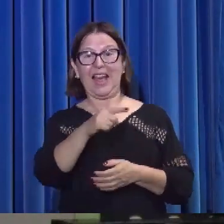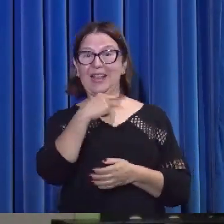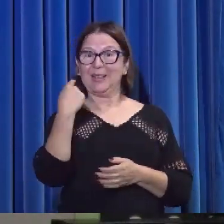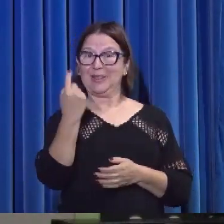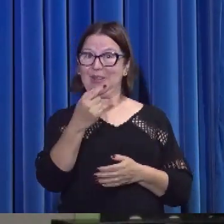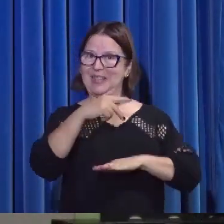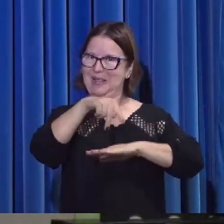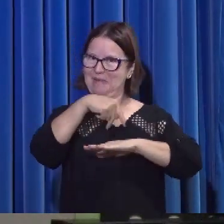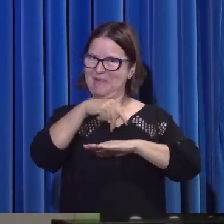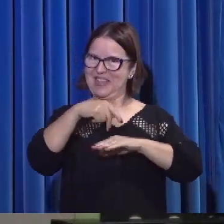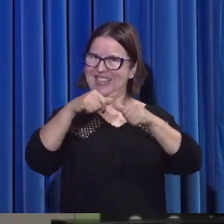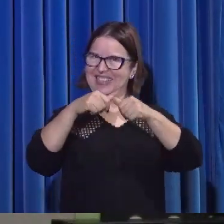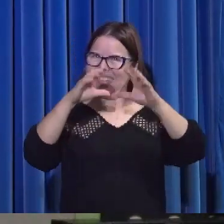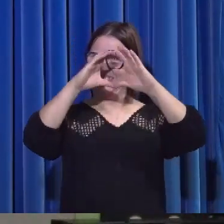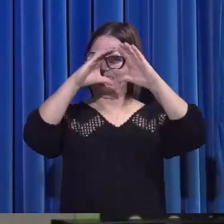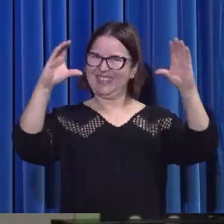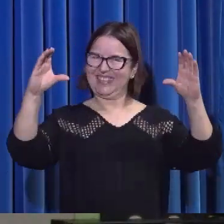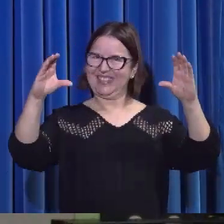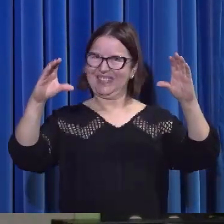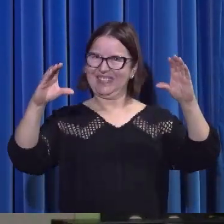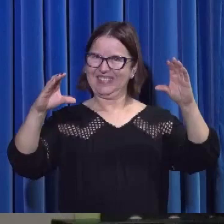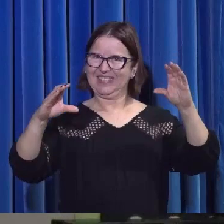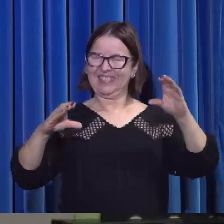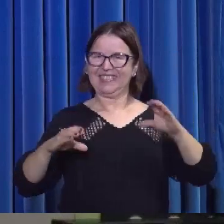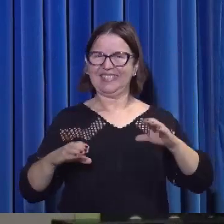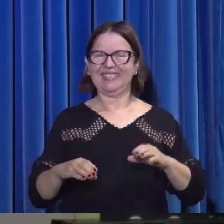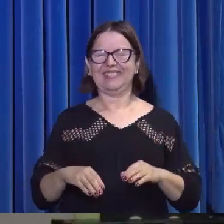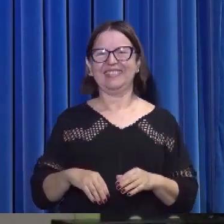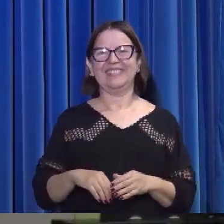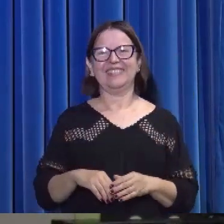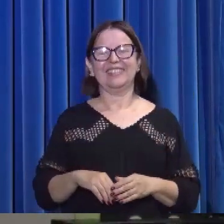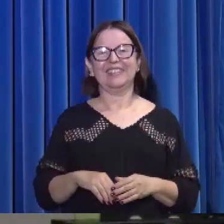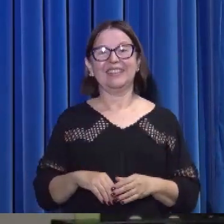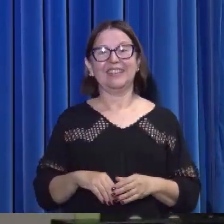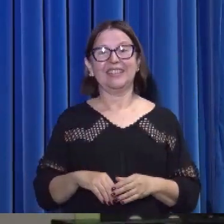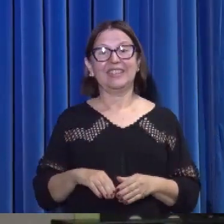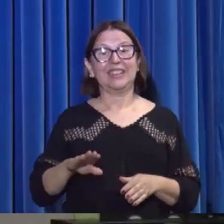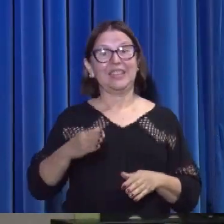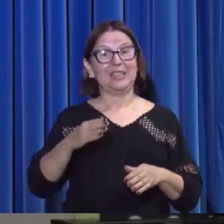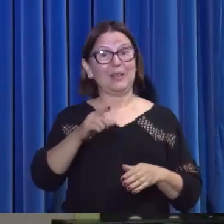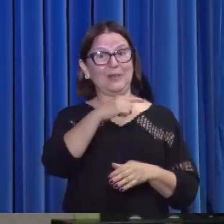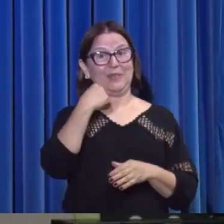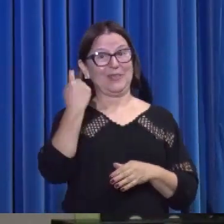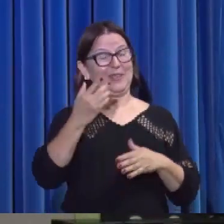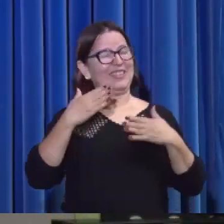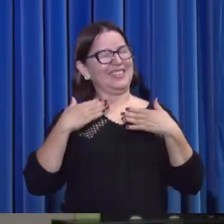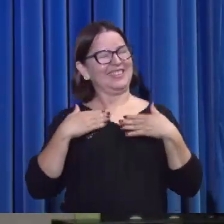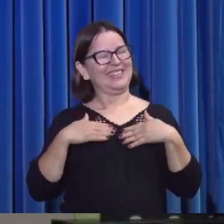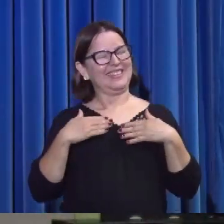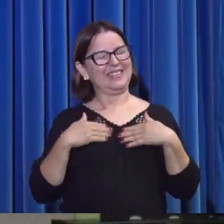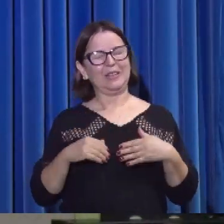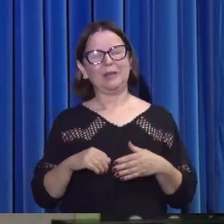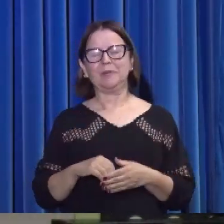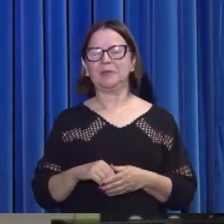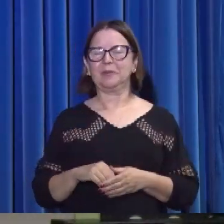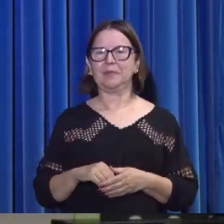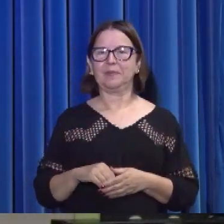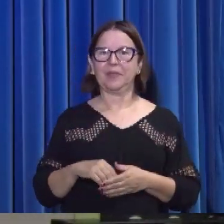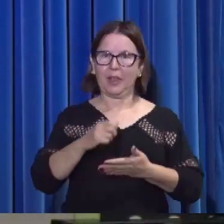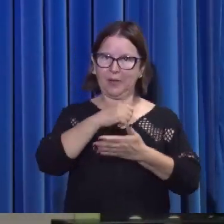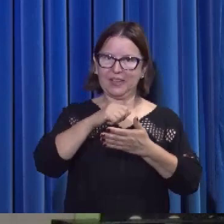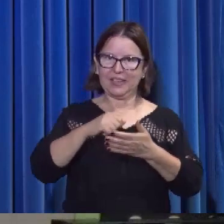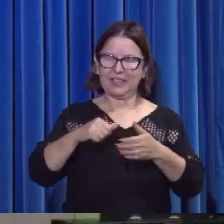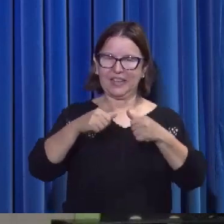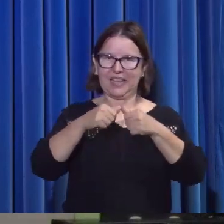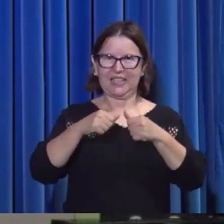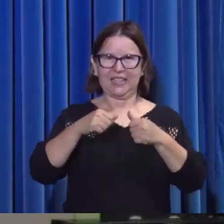Salvador. E ali a gente descansa. Eu coloquei essa frase de novo do Joseph Bailey, que